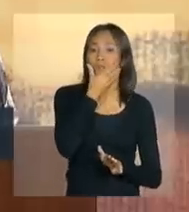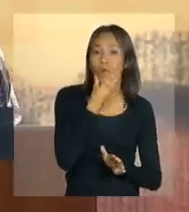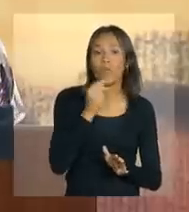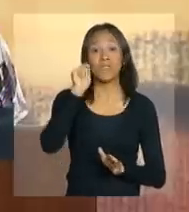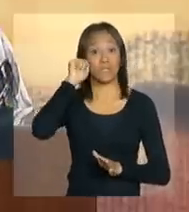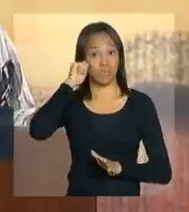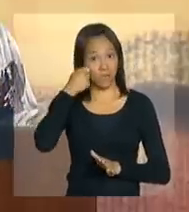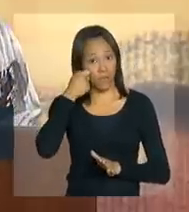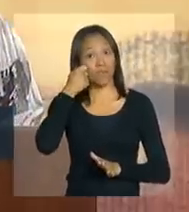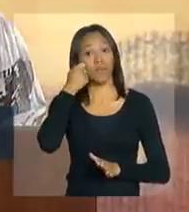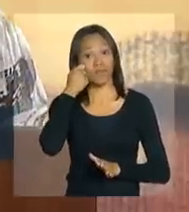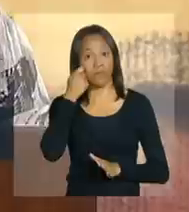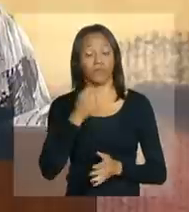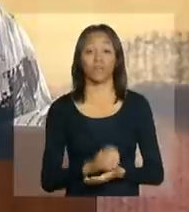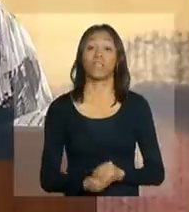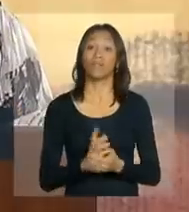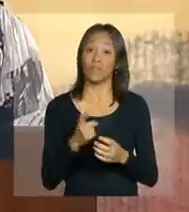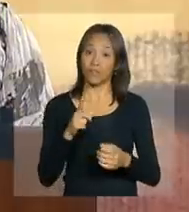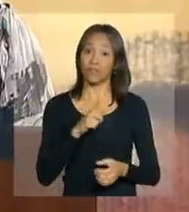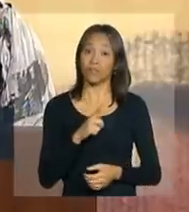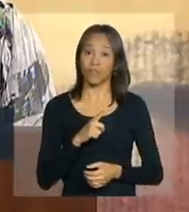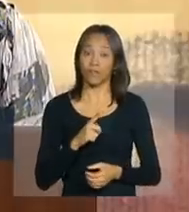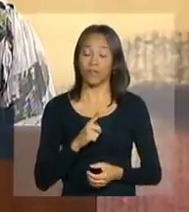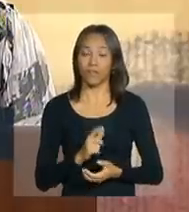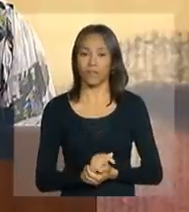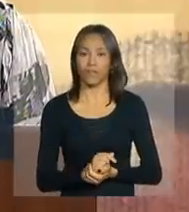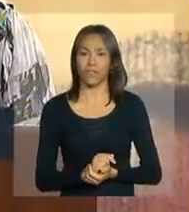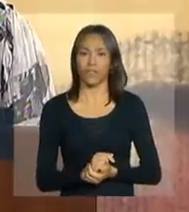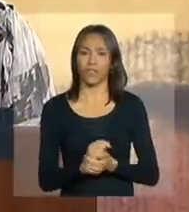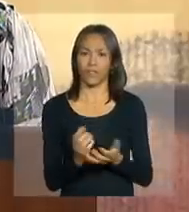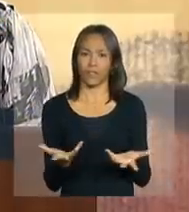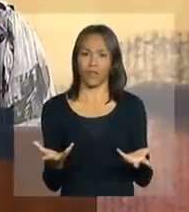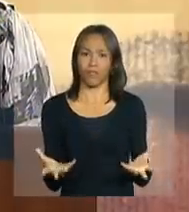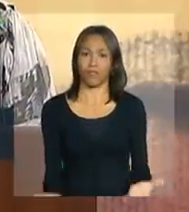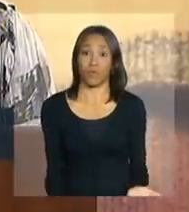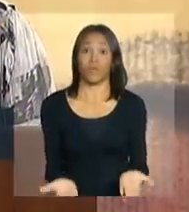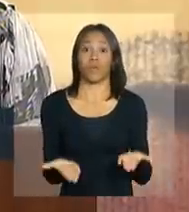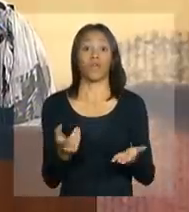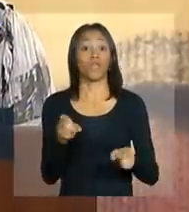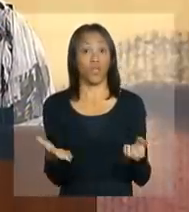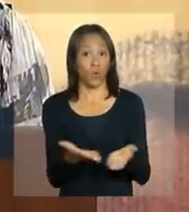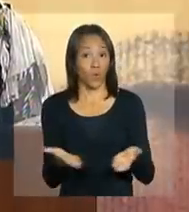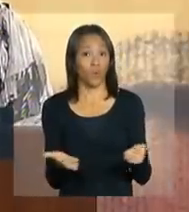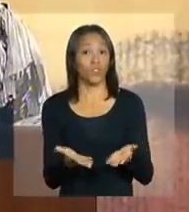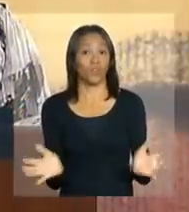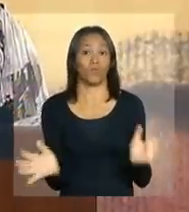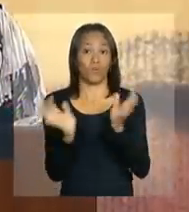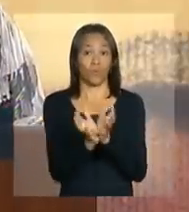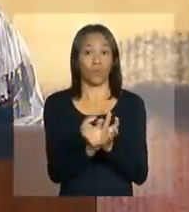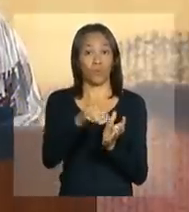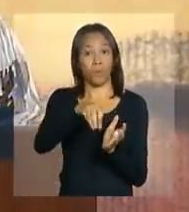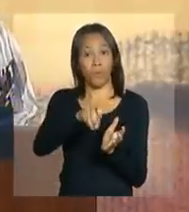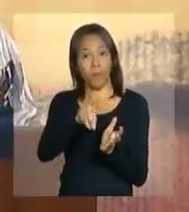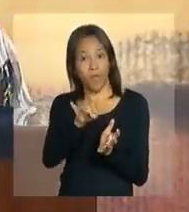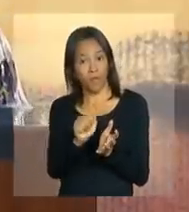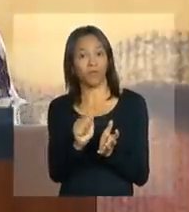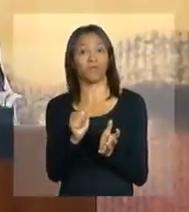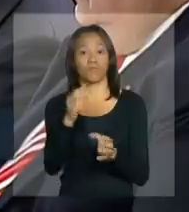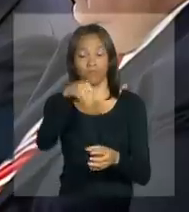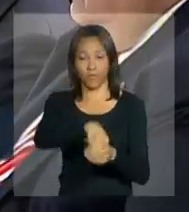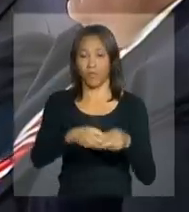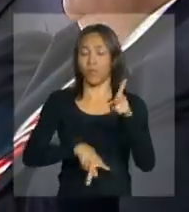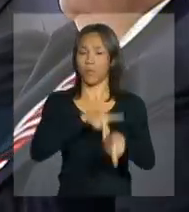negros entre os que acenderam aos segmentos médios da população de